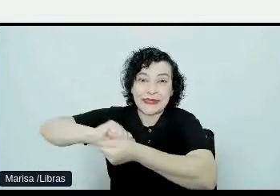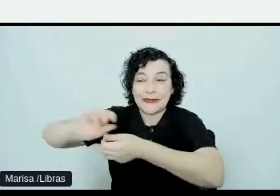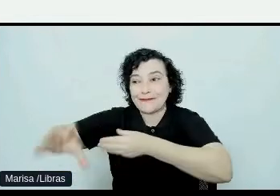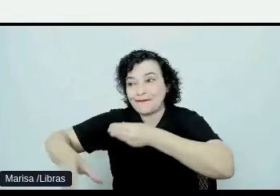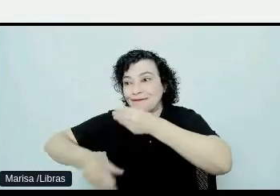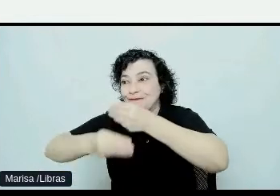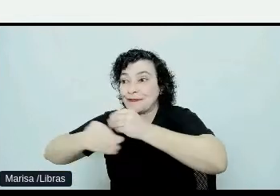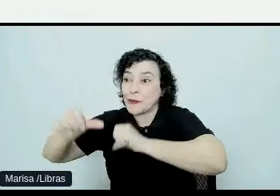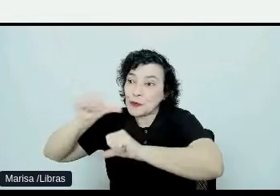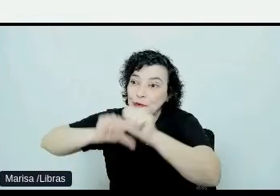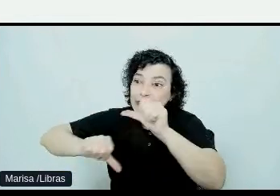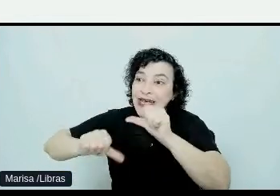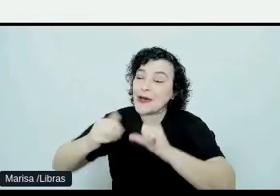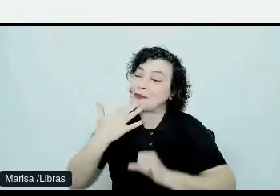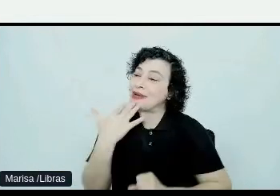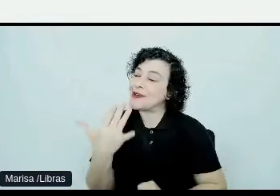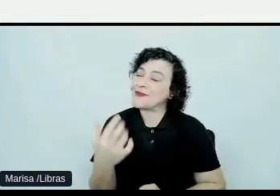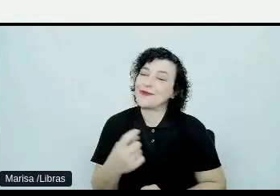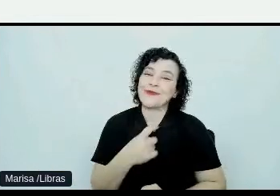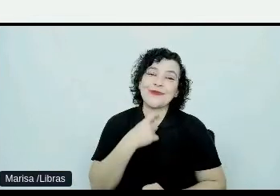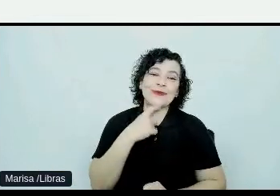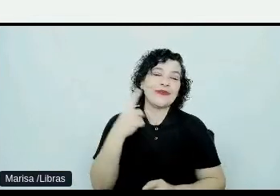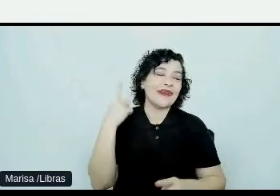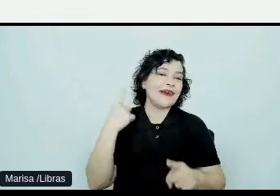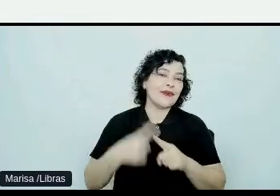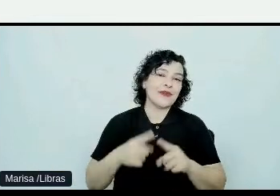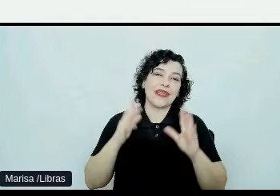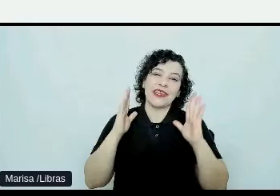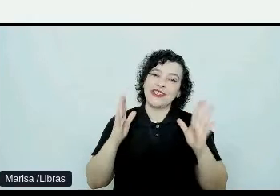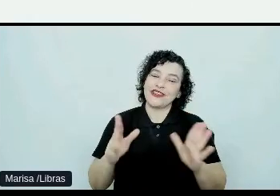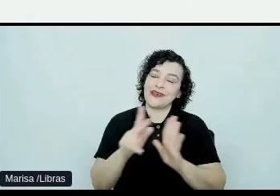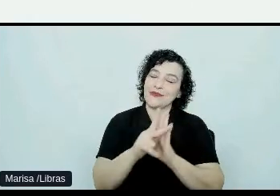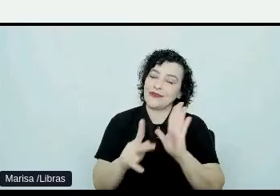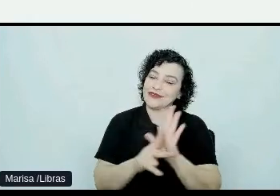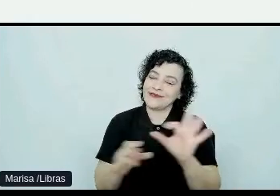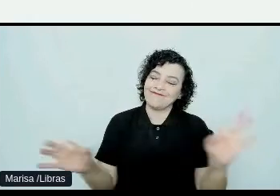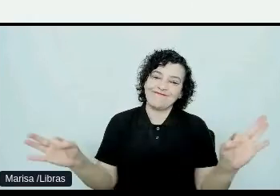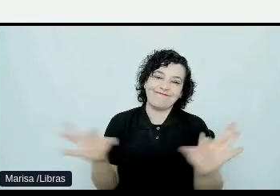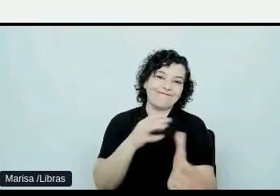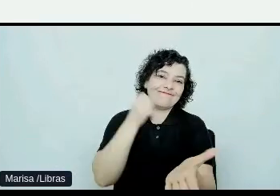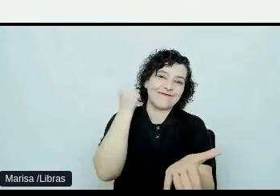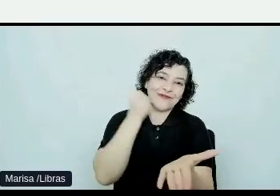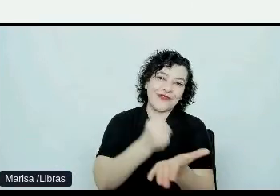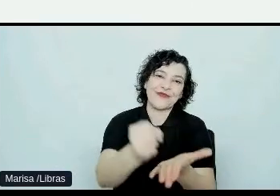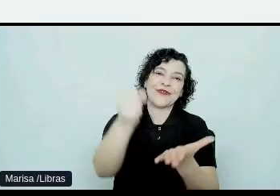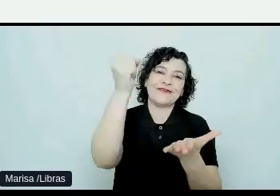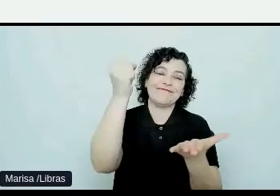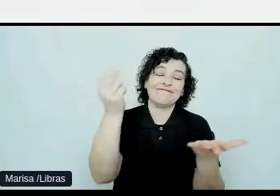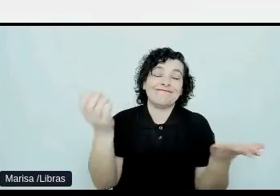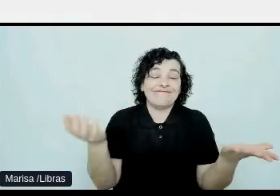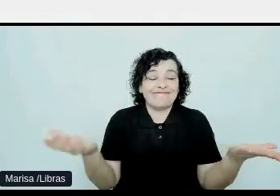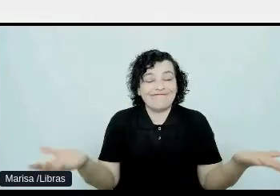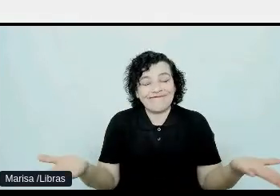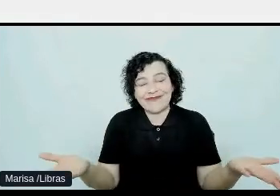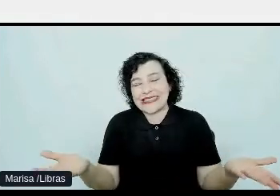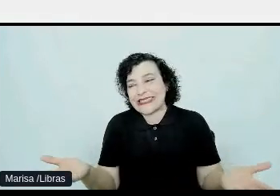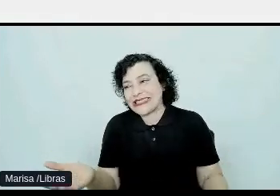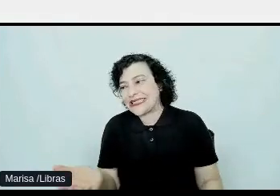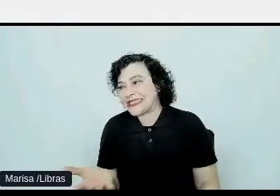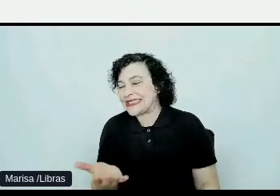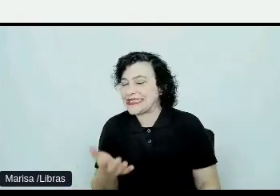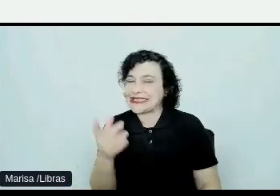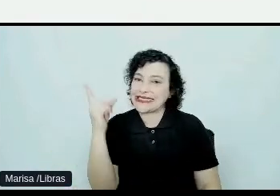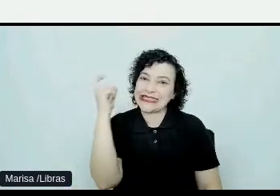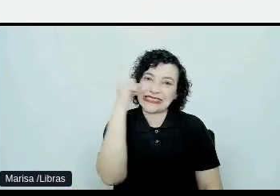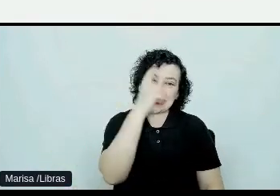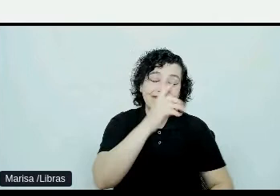sabe. Tinha uma série de escolhas que já foram feitas e que não dava para mudar mais, né, então, ficava um pouco limitado ali,